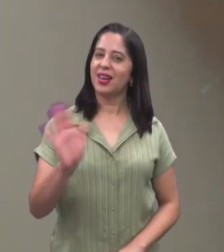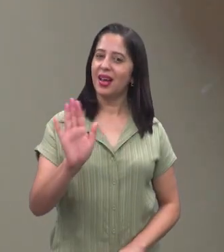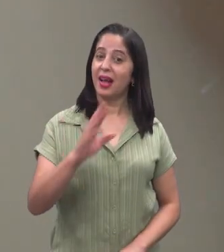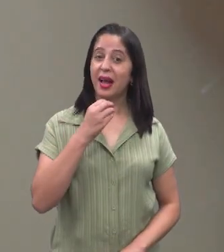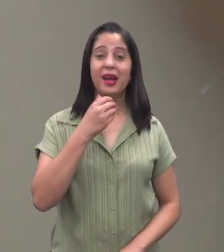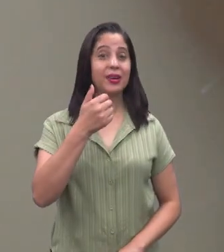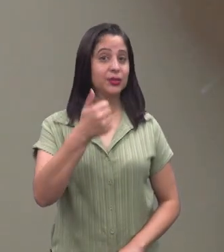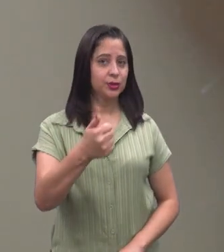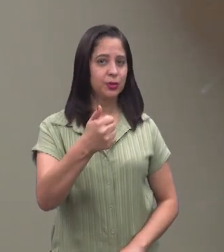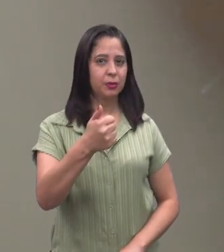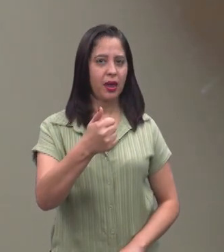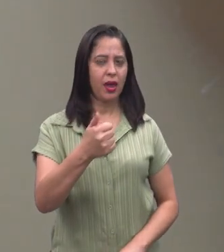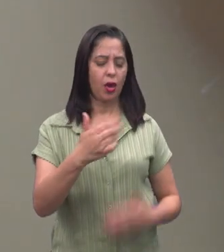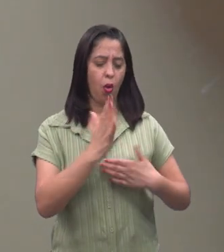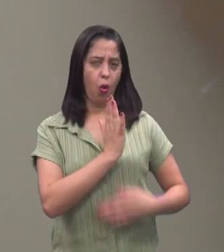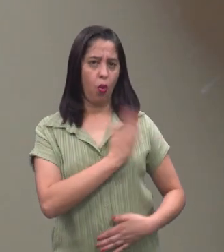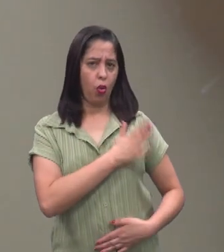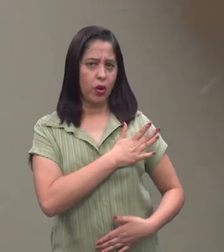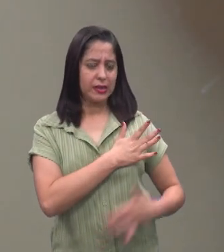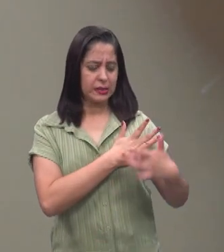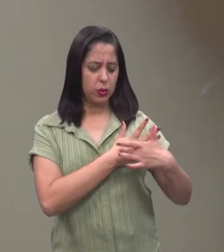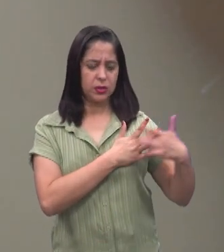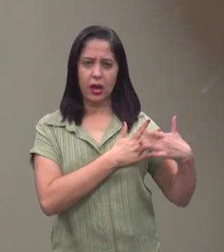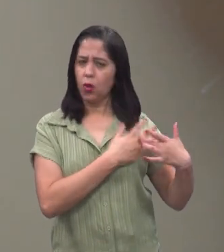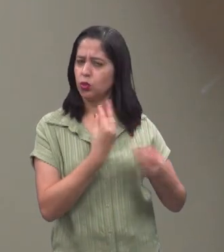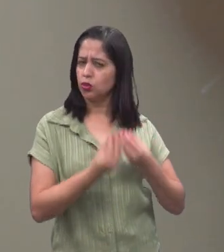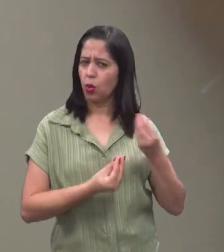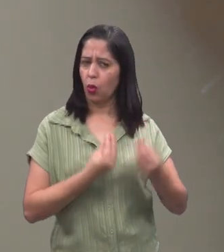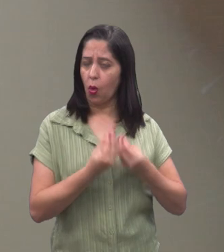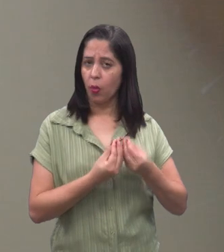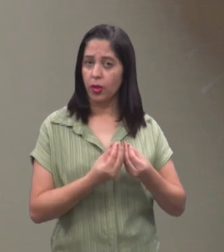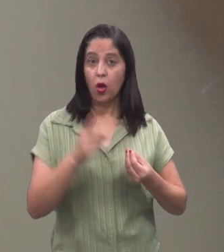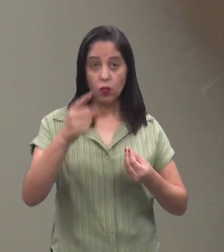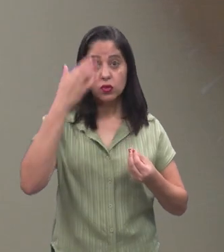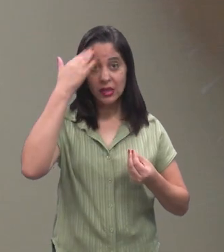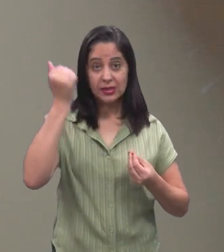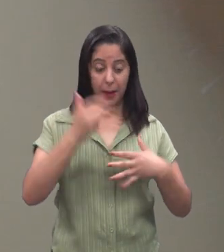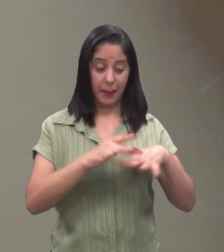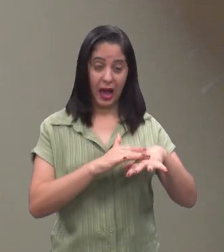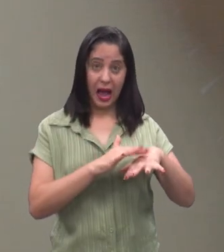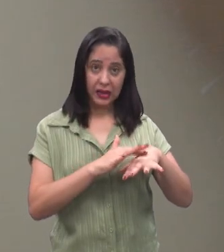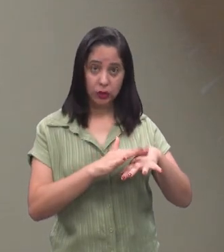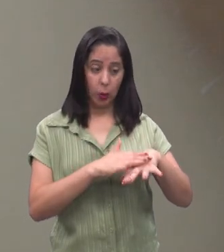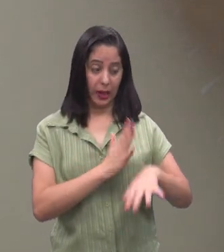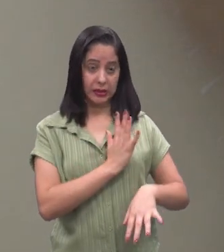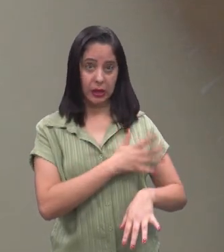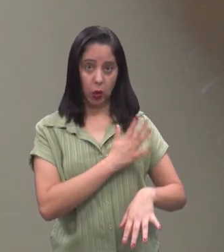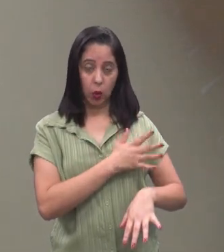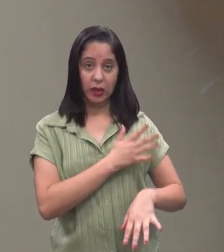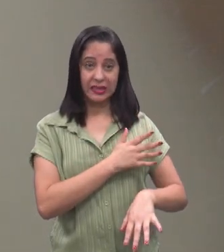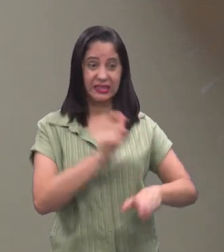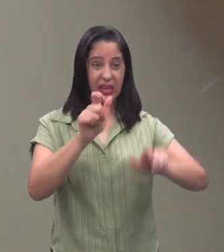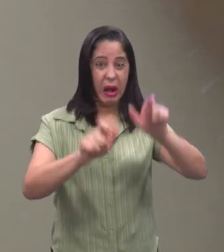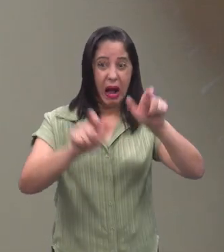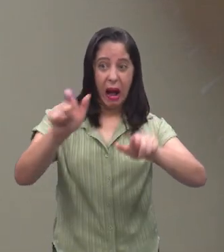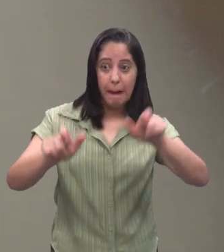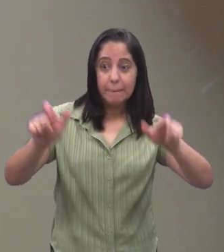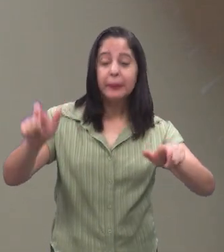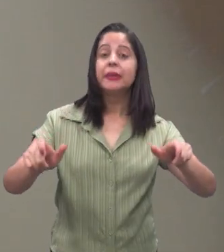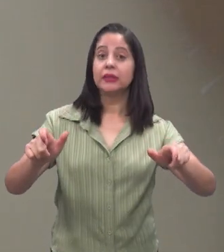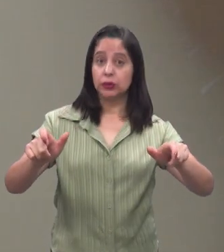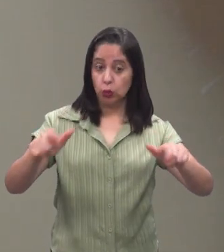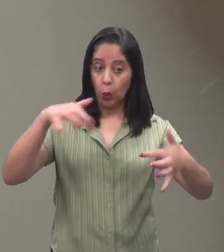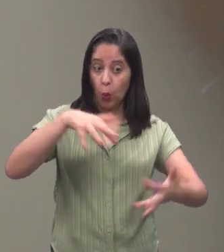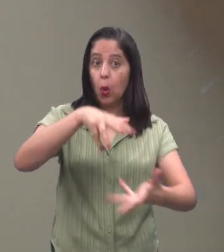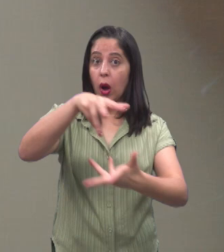Olá, tudo bem? Como anda a saúde do seu coração? Você sabia que as doenças cardiovasculares afetam milhares de pessoas